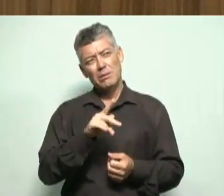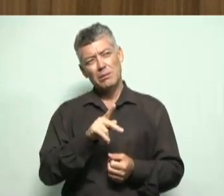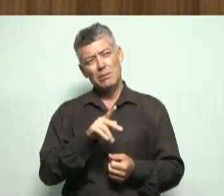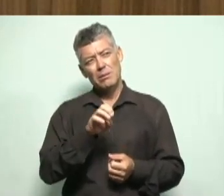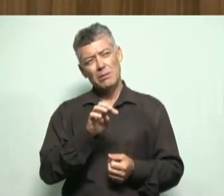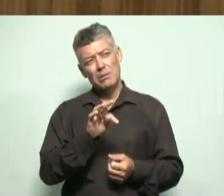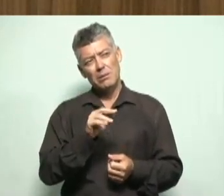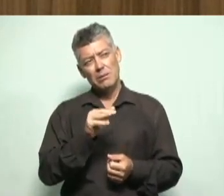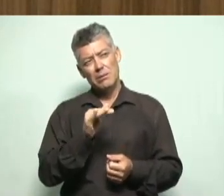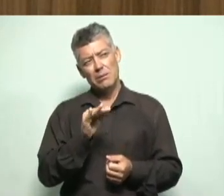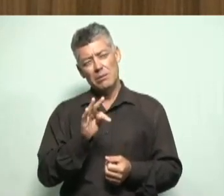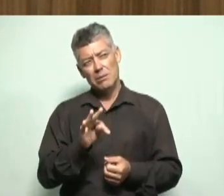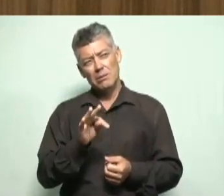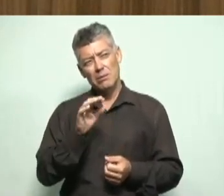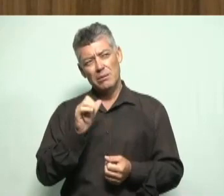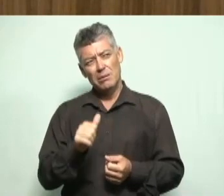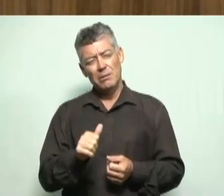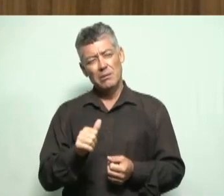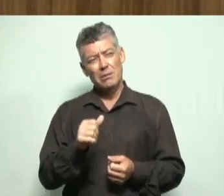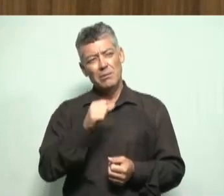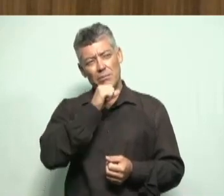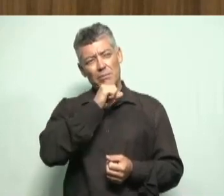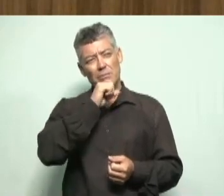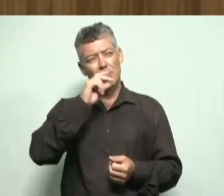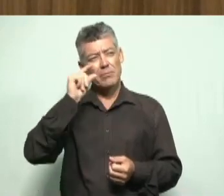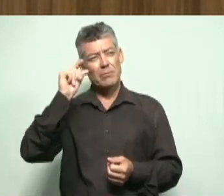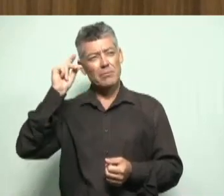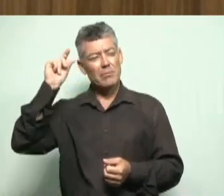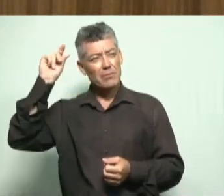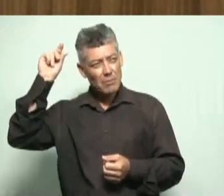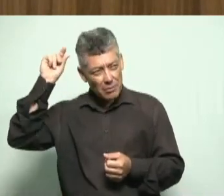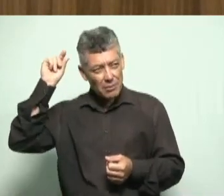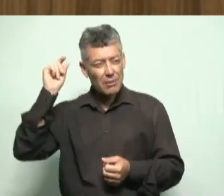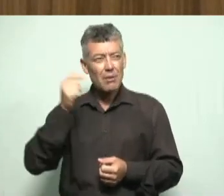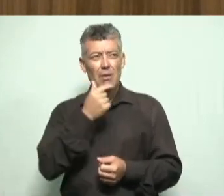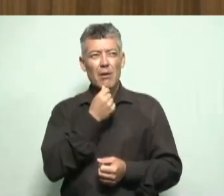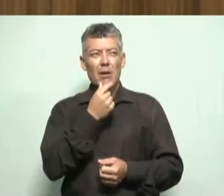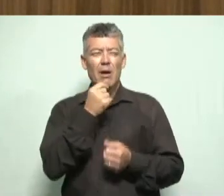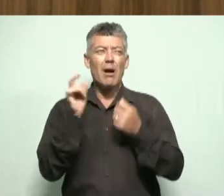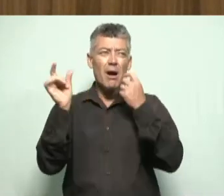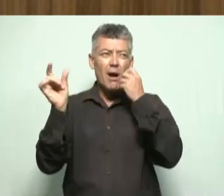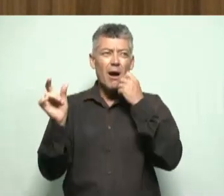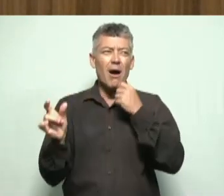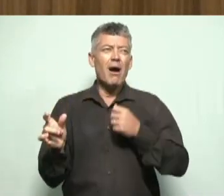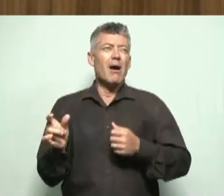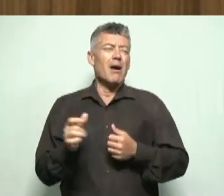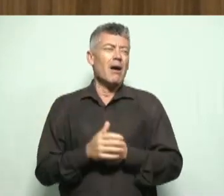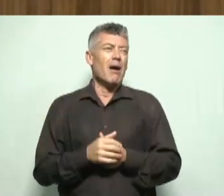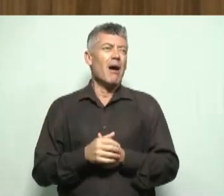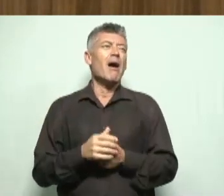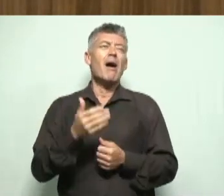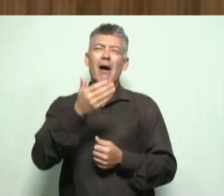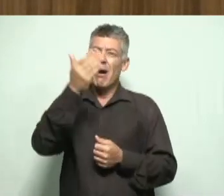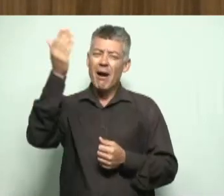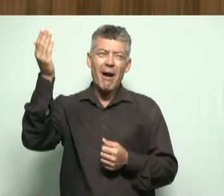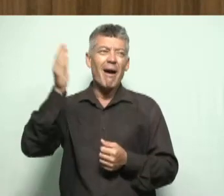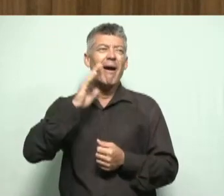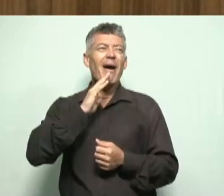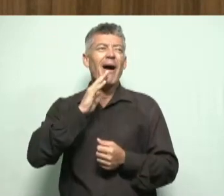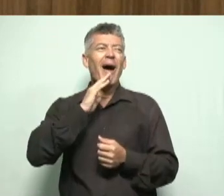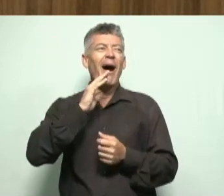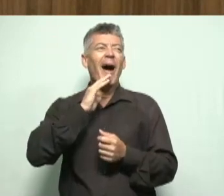que está ali sentado, Veridiano, esse homem que foi reconhecido nacionalmente, esteve no